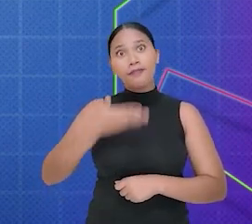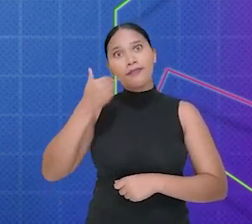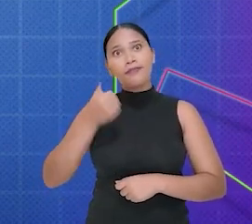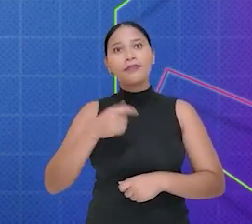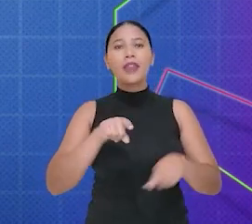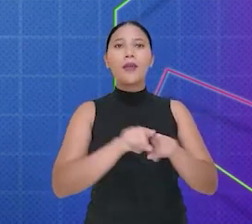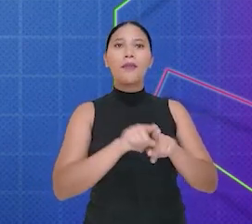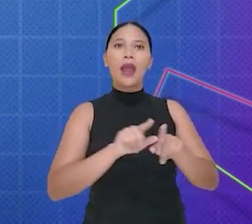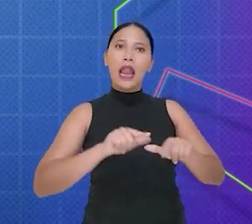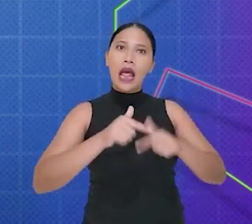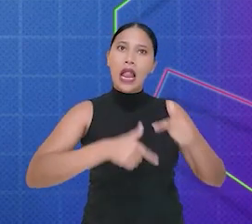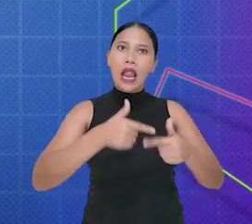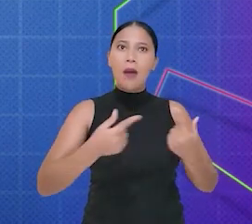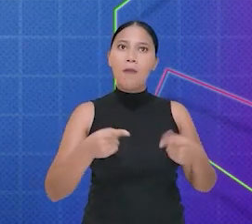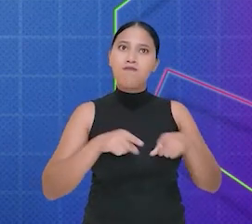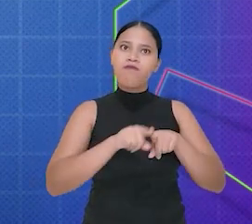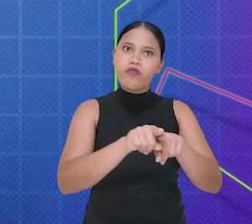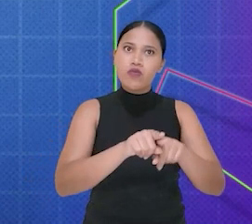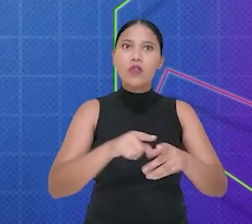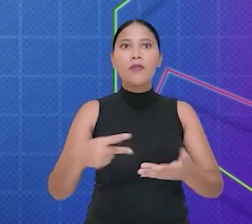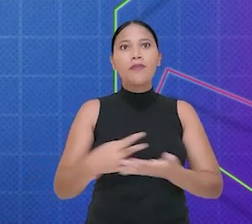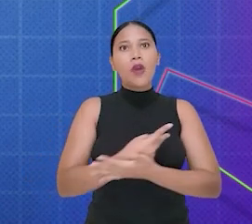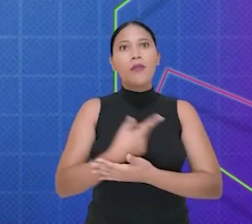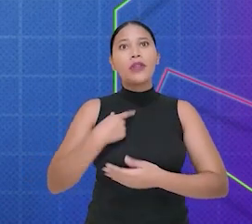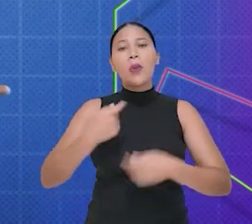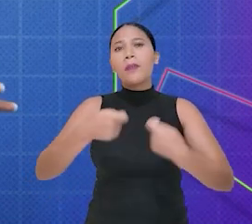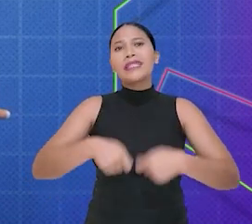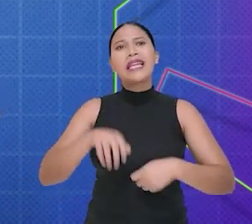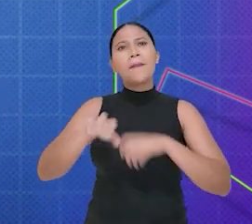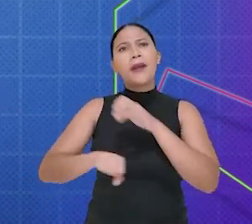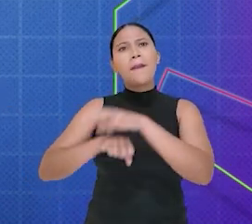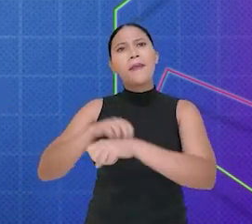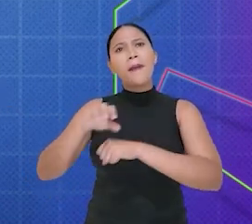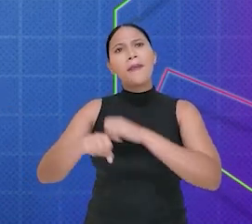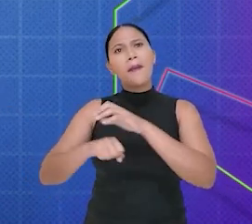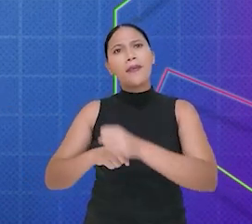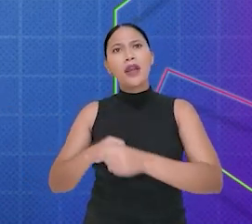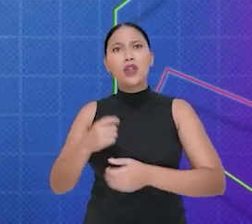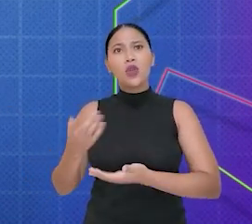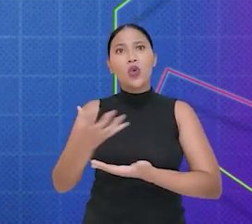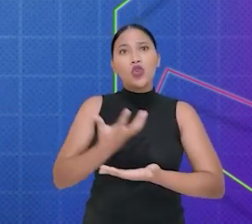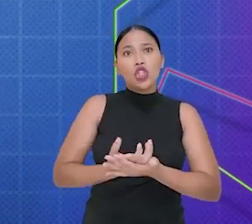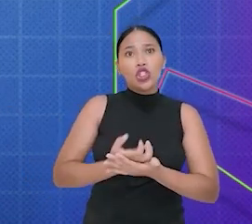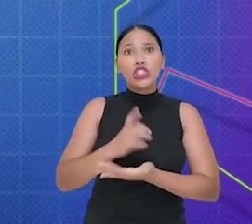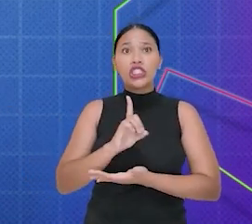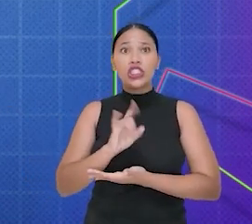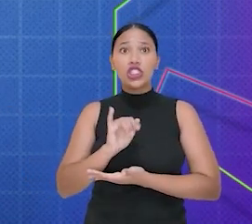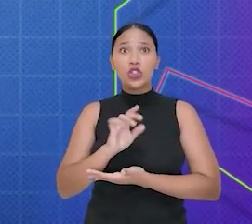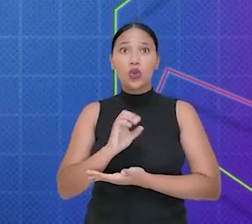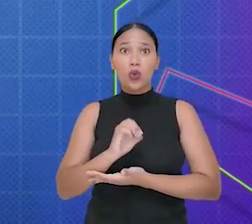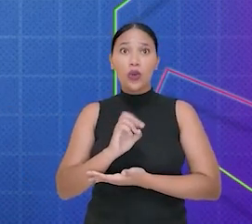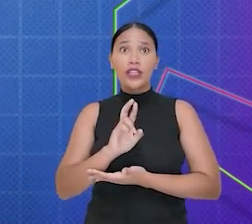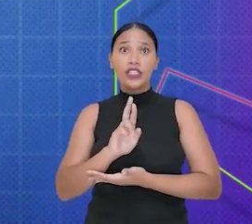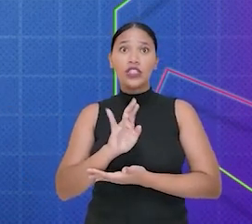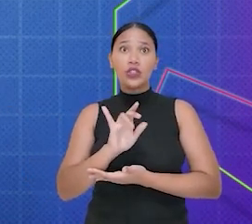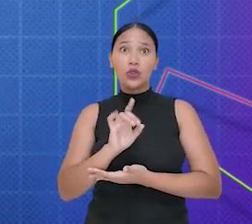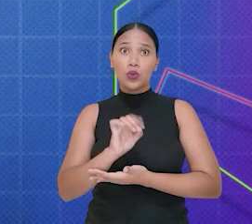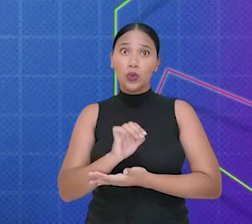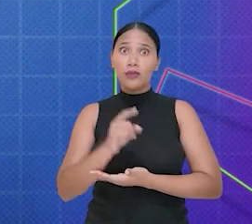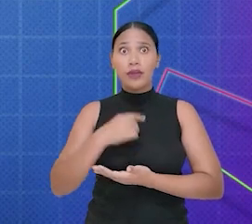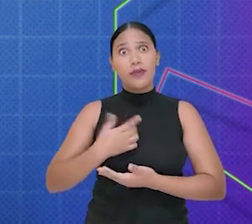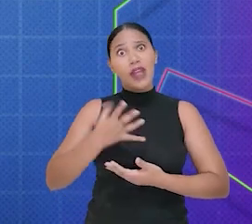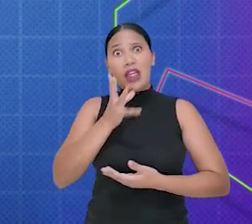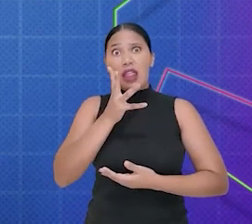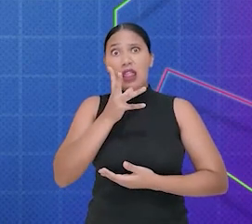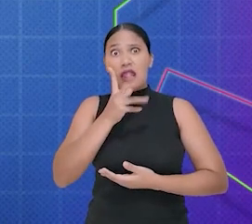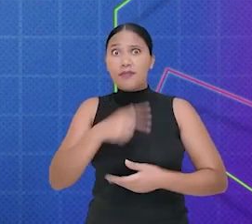tiver, mais tarefas o computador será capaz de realizar simultaneamente sem ter que buscar os dados no disco rígido dele, e o que pode